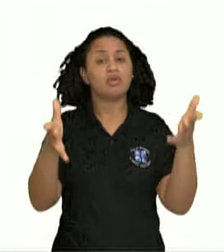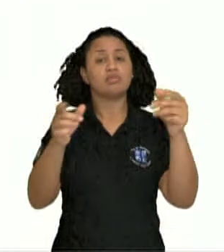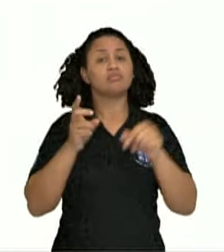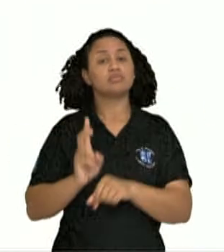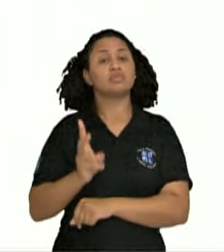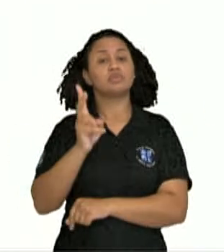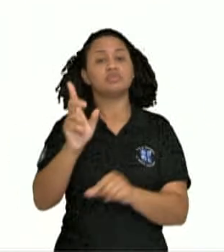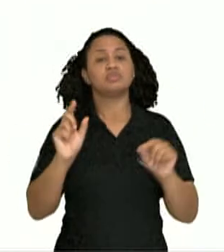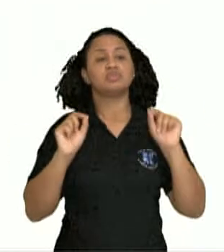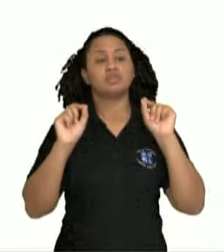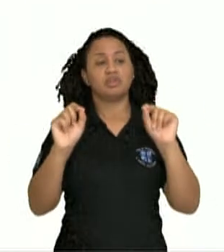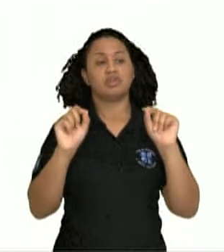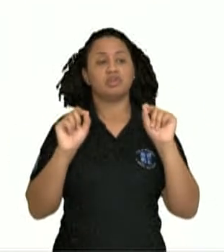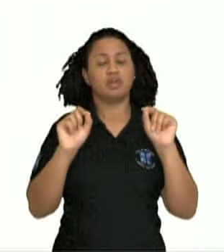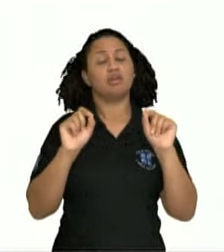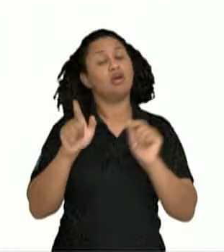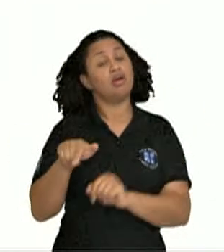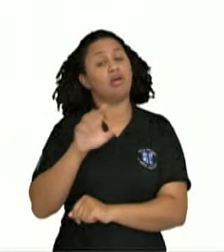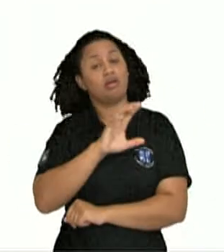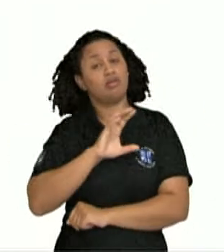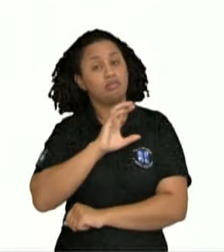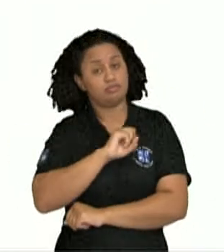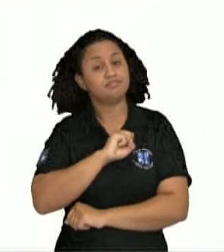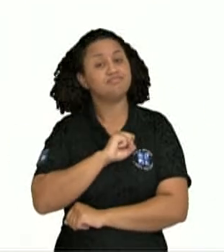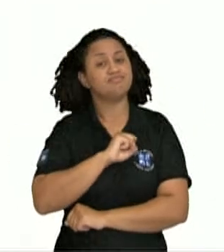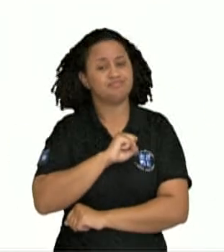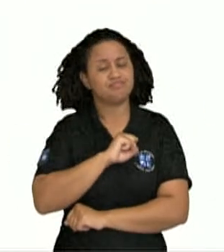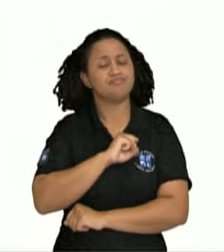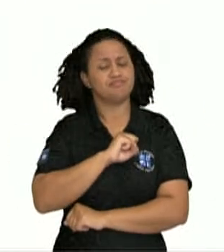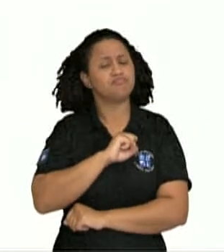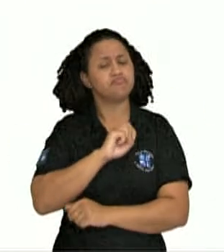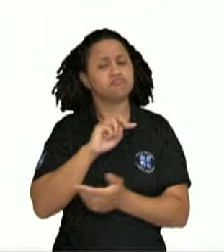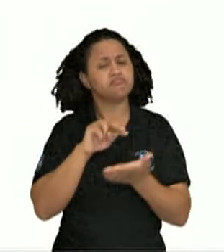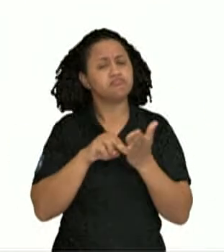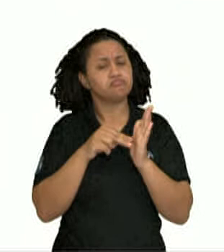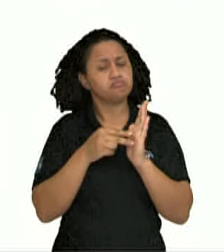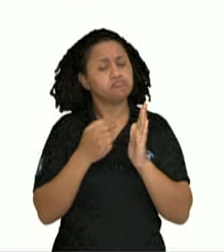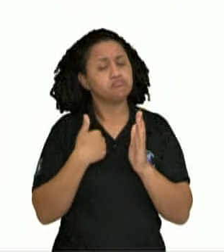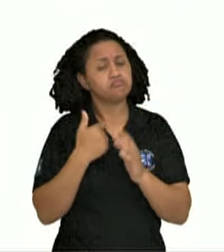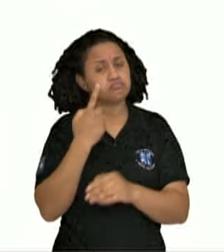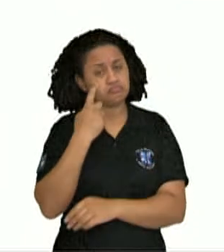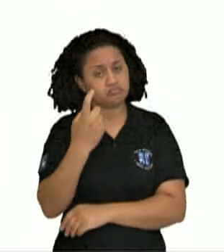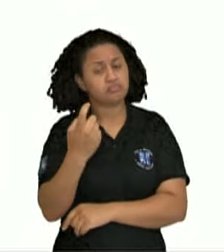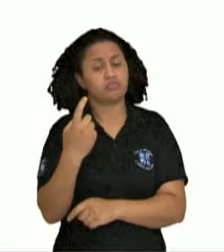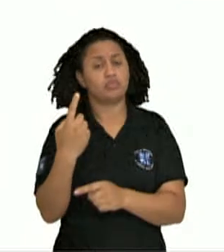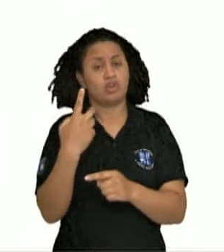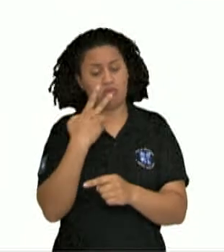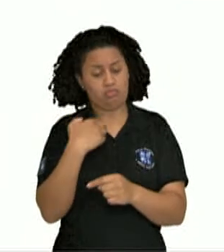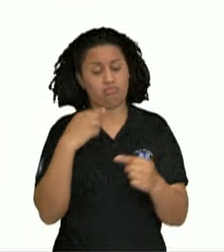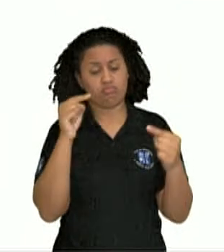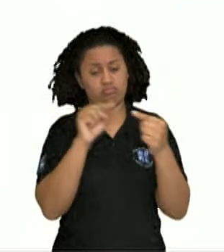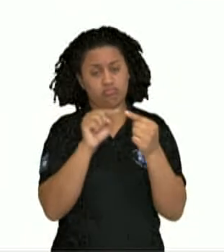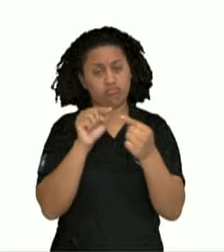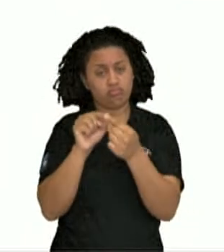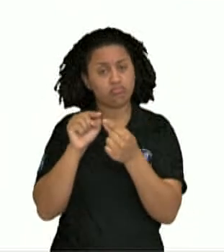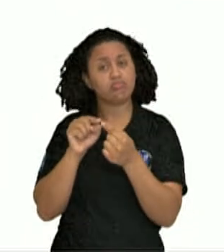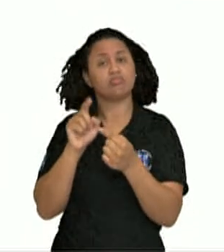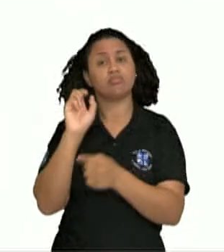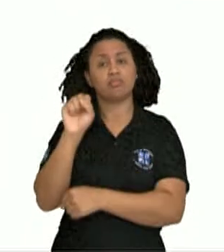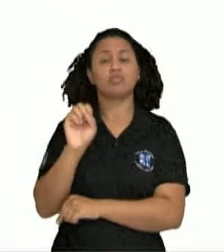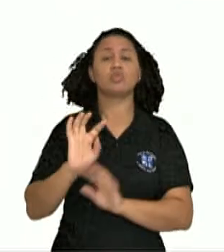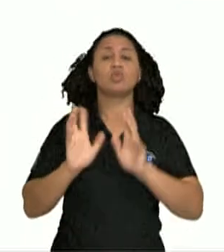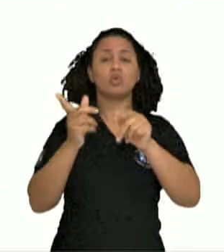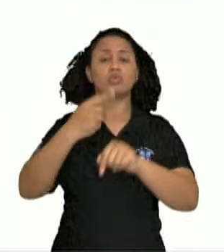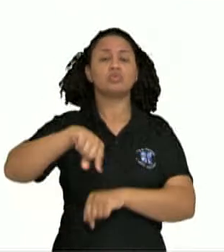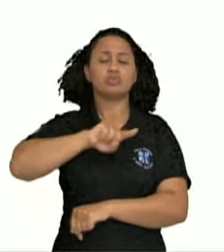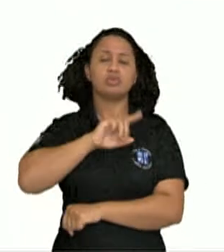continuar es el amor. Faz bastante sentido, acho que tem muito a ver, né? Nós todos